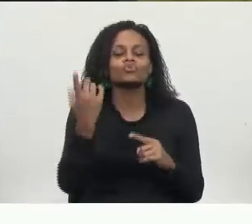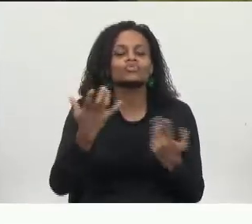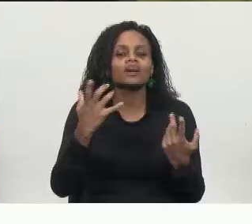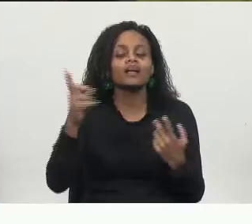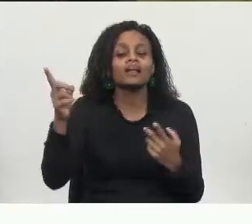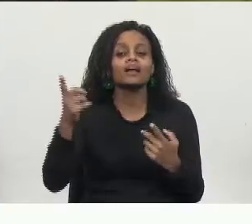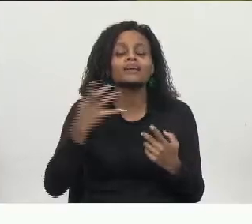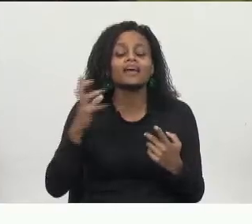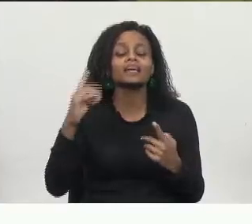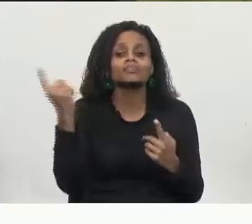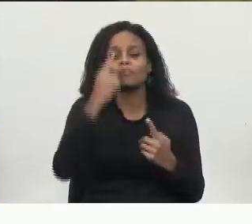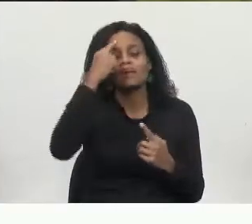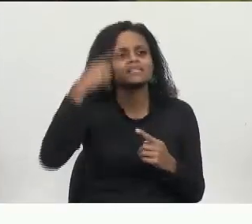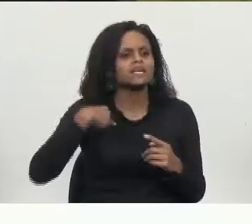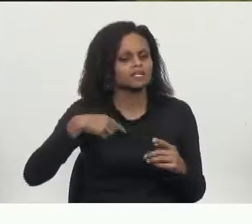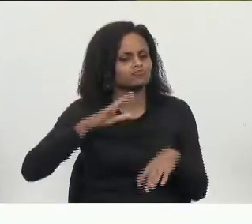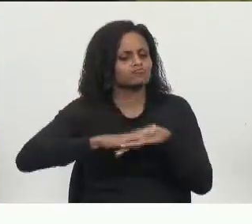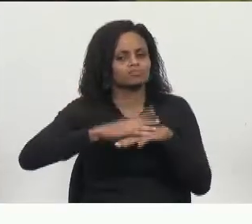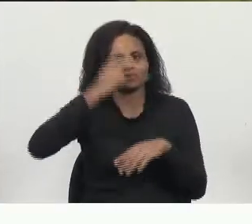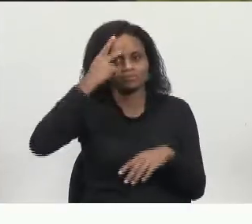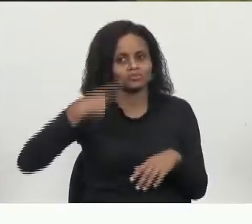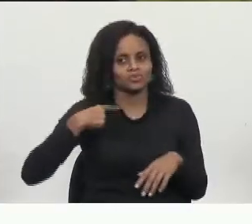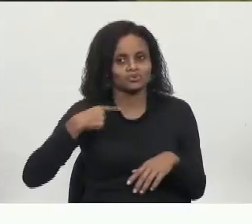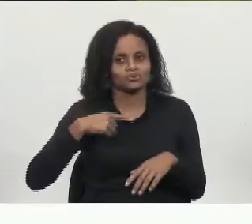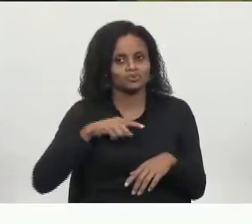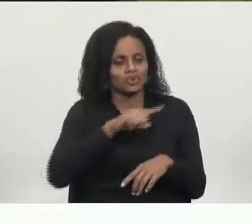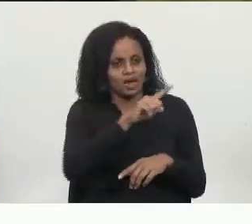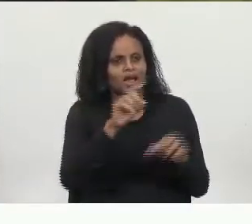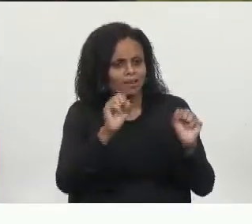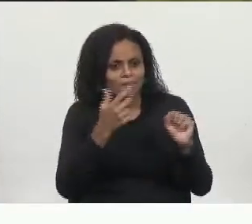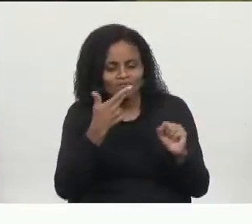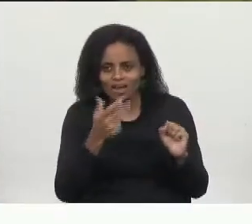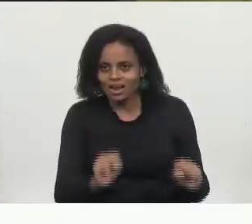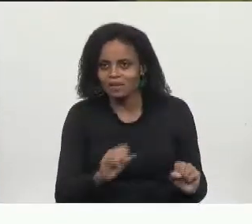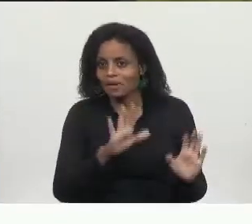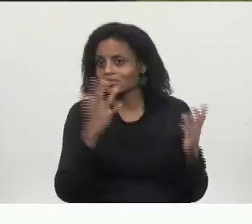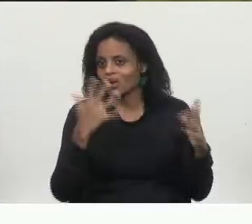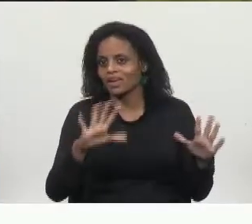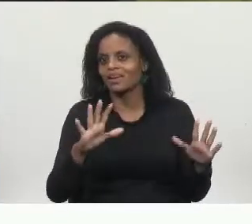cabeça. Ela pode falar, mas ela não quer falar, então ela escreve.